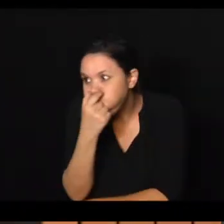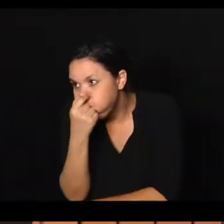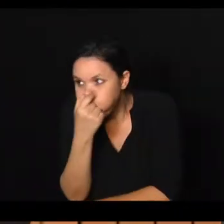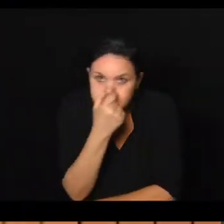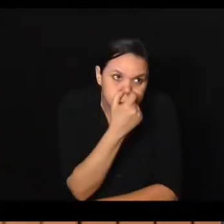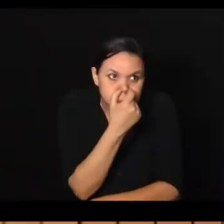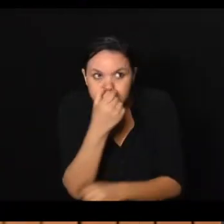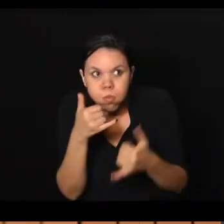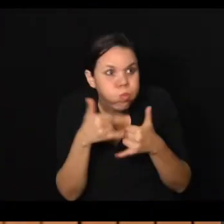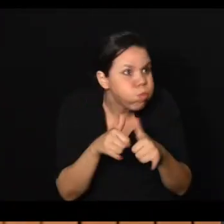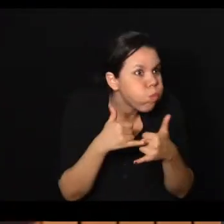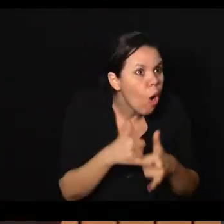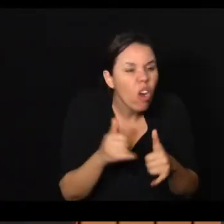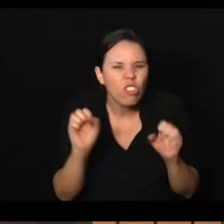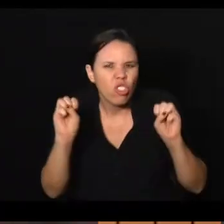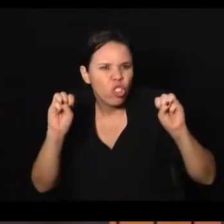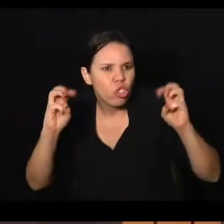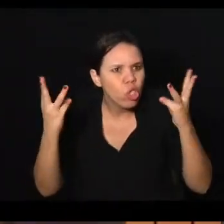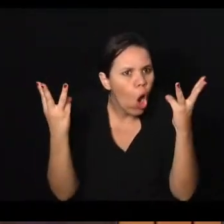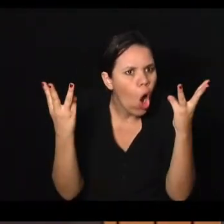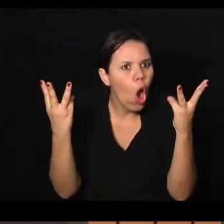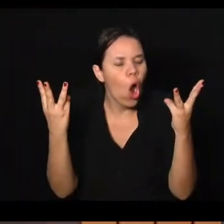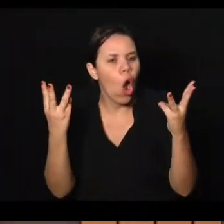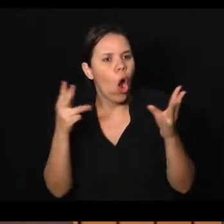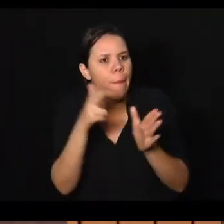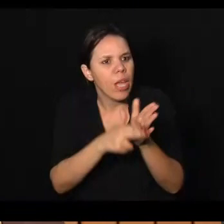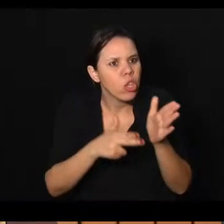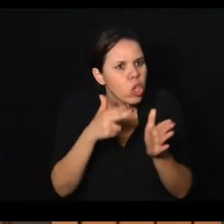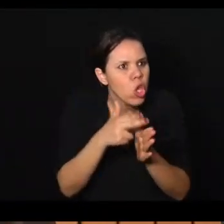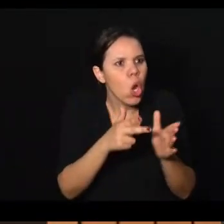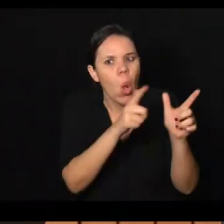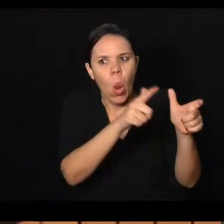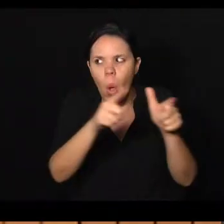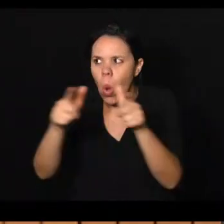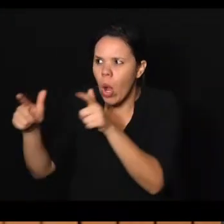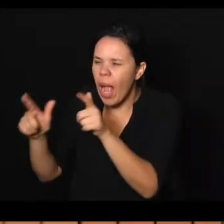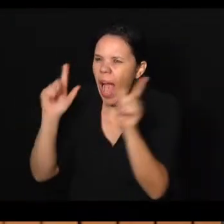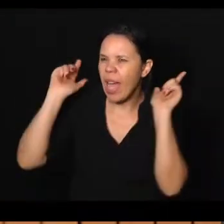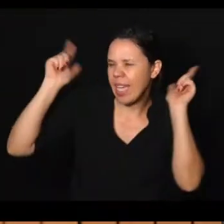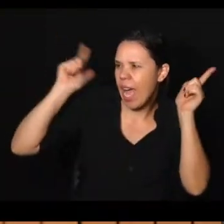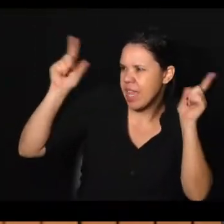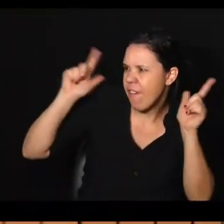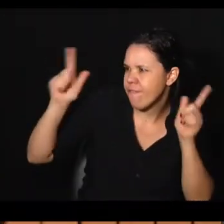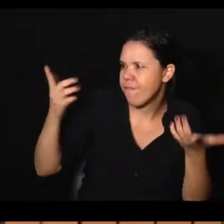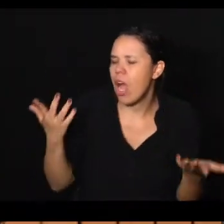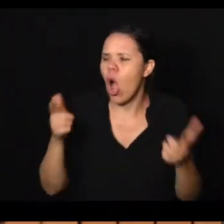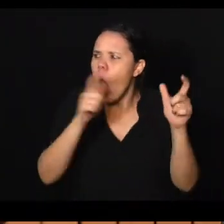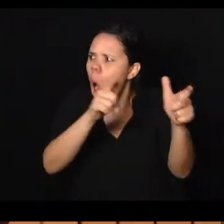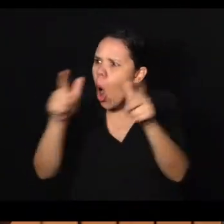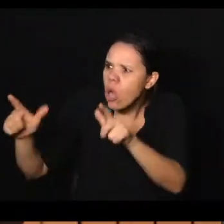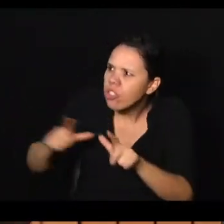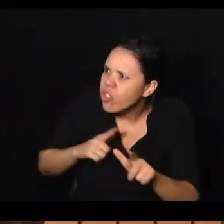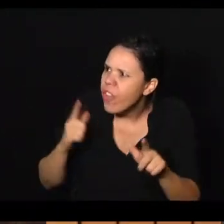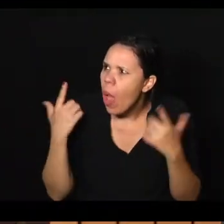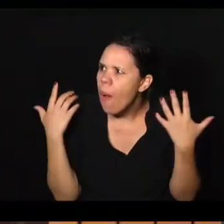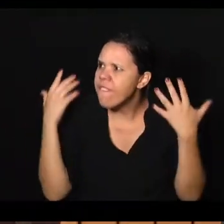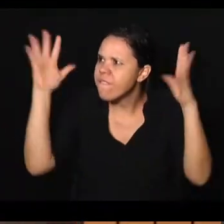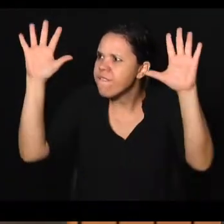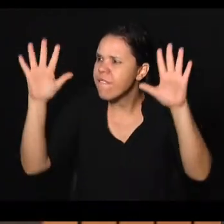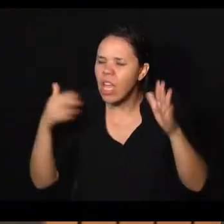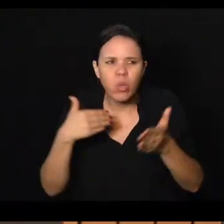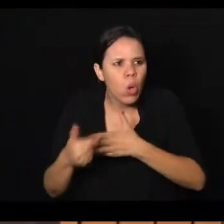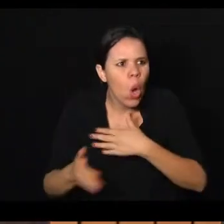ônibus, show, lá nos blocos de carnaval, aonde tiver um evento